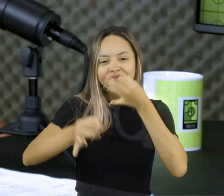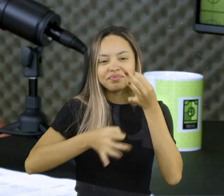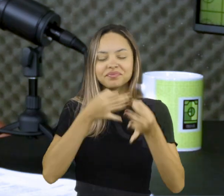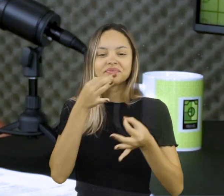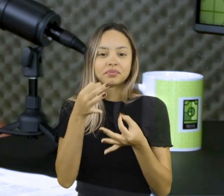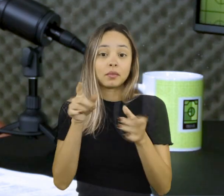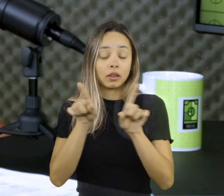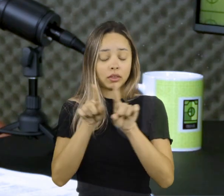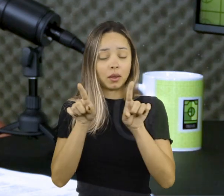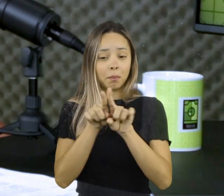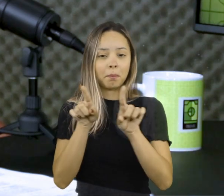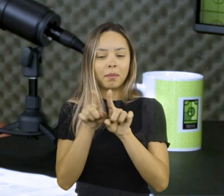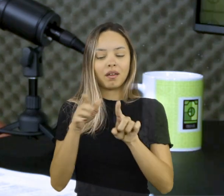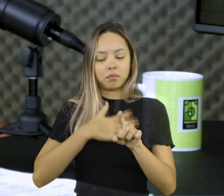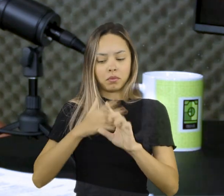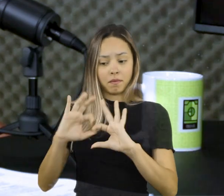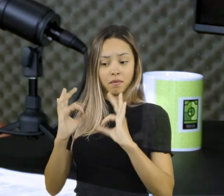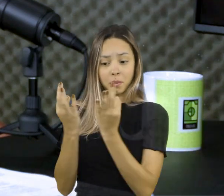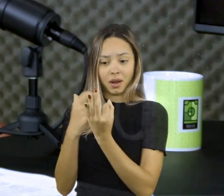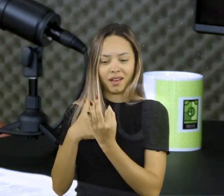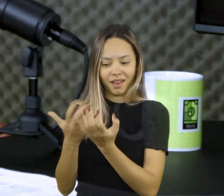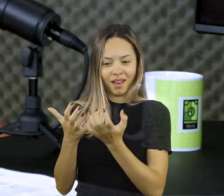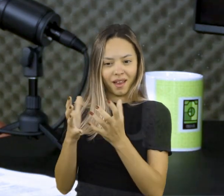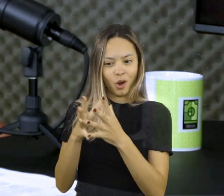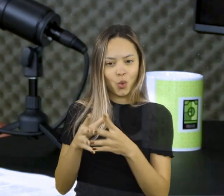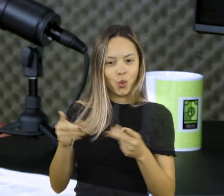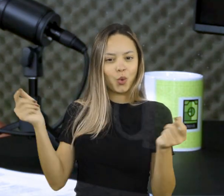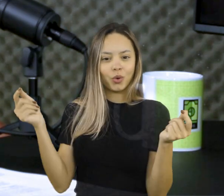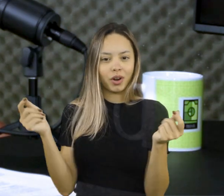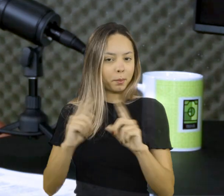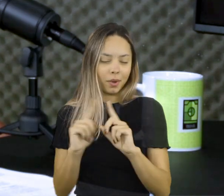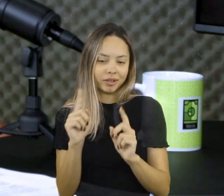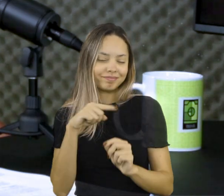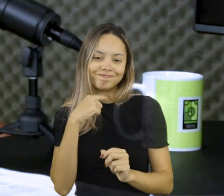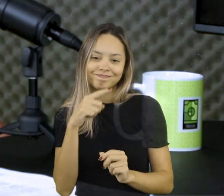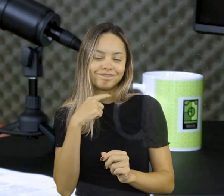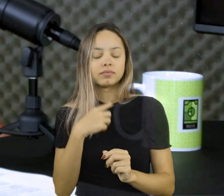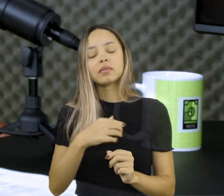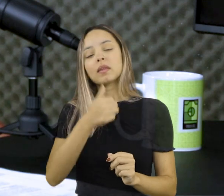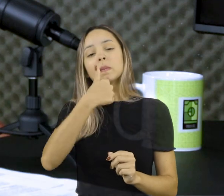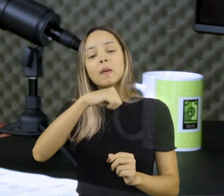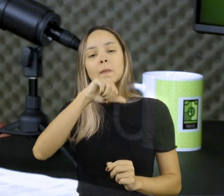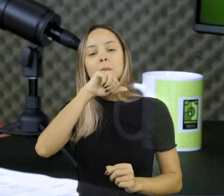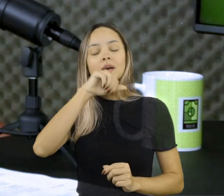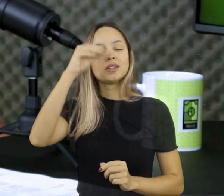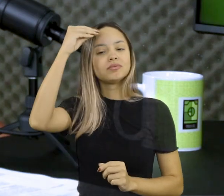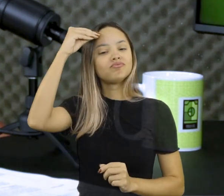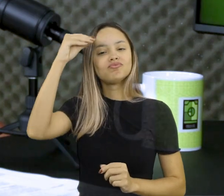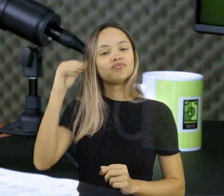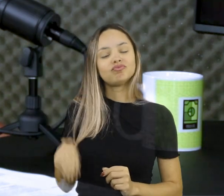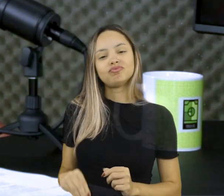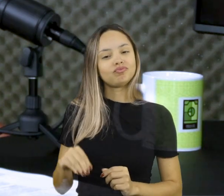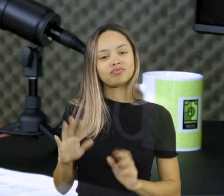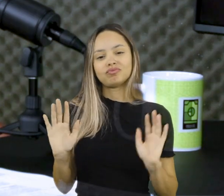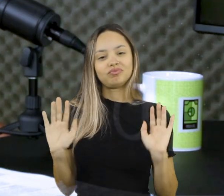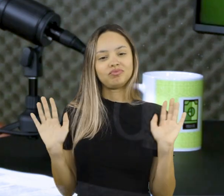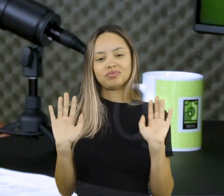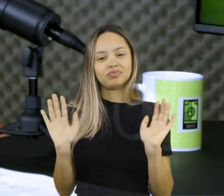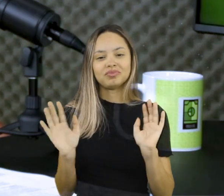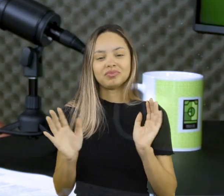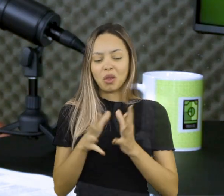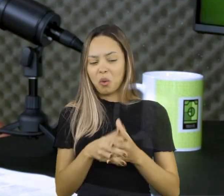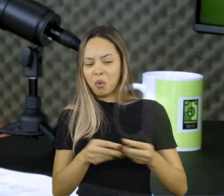chegou e até que chegou um tempo que a minha mãe parou de correr atrás da cura e foi correr atrás de outras